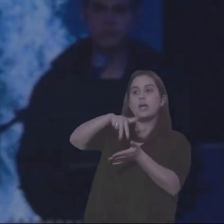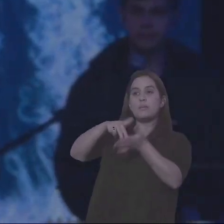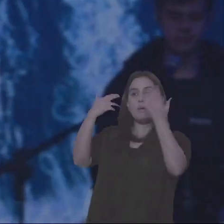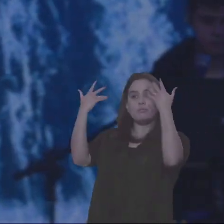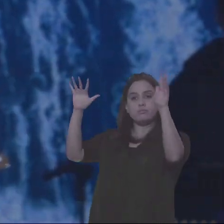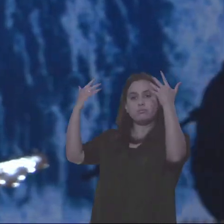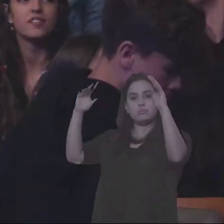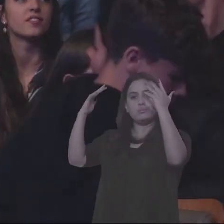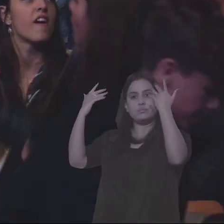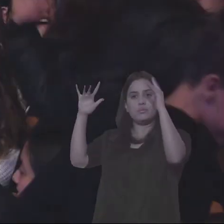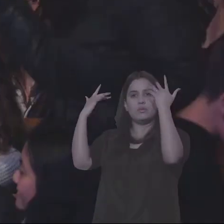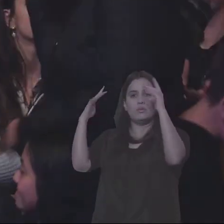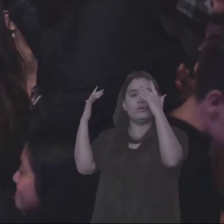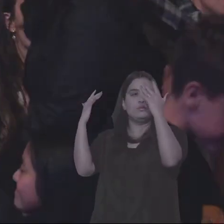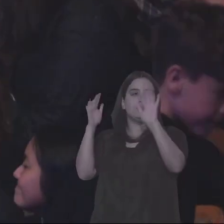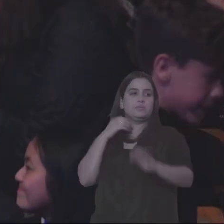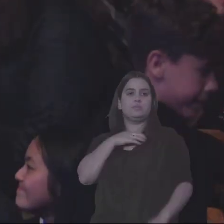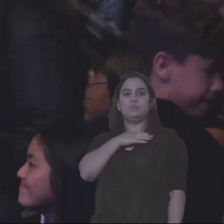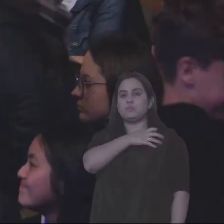gente.